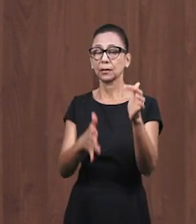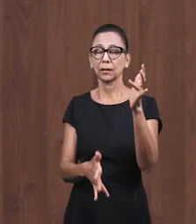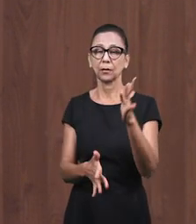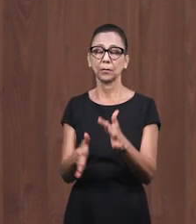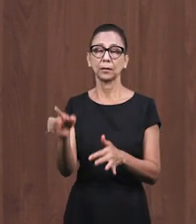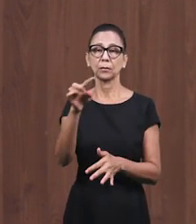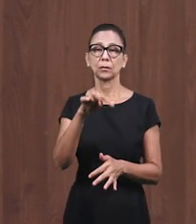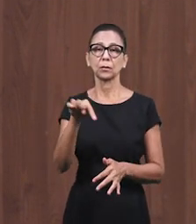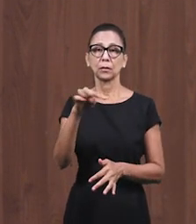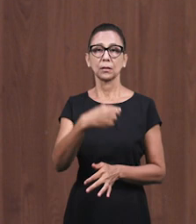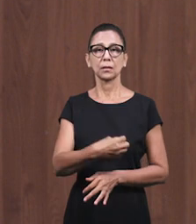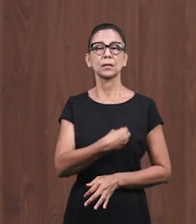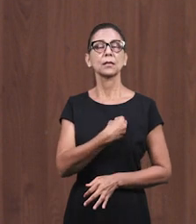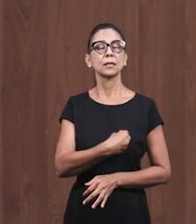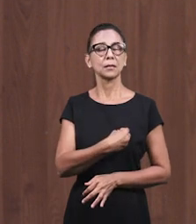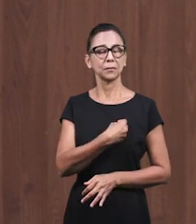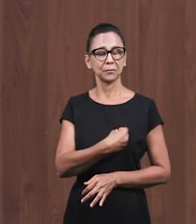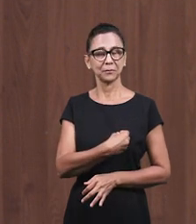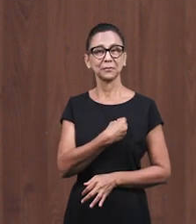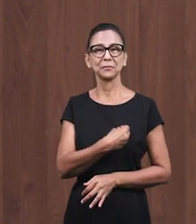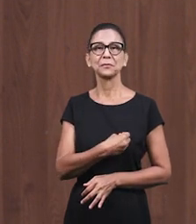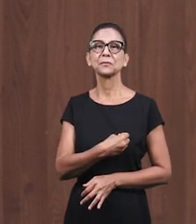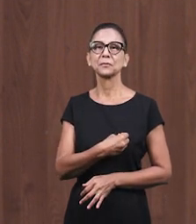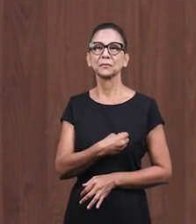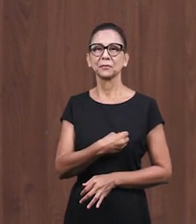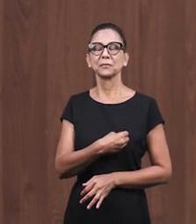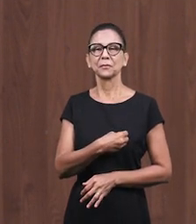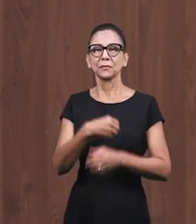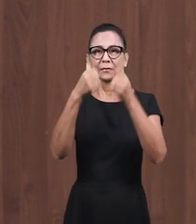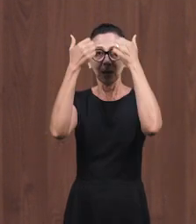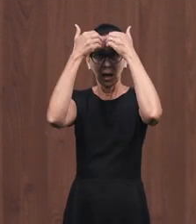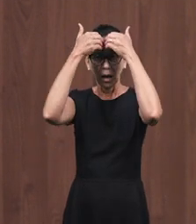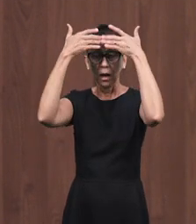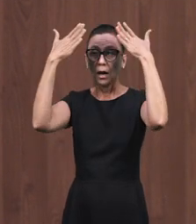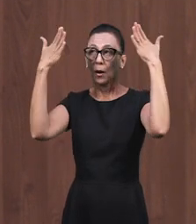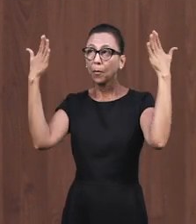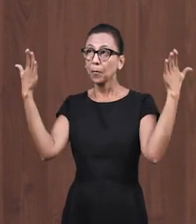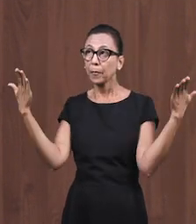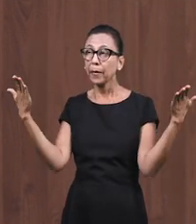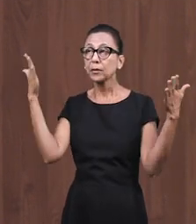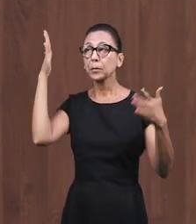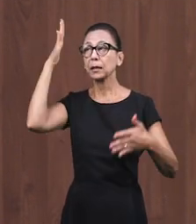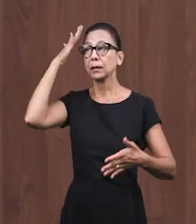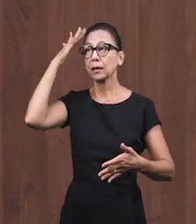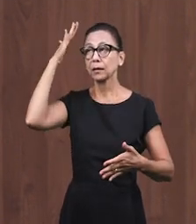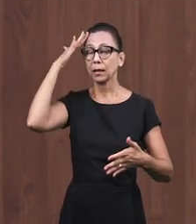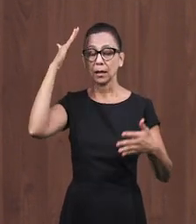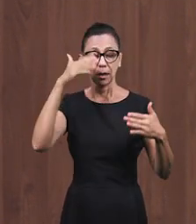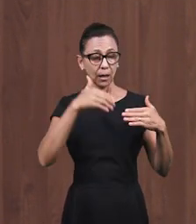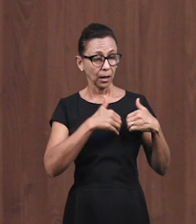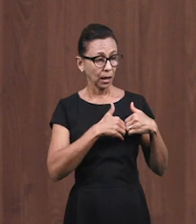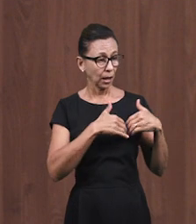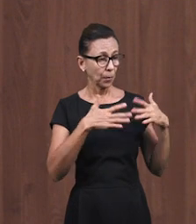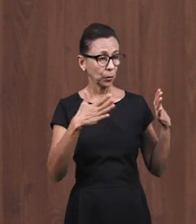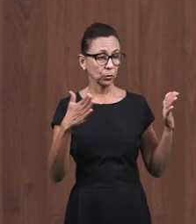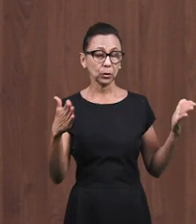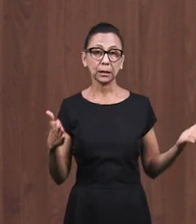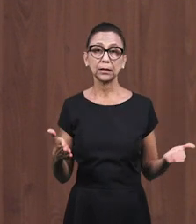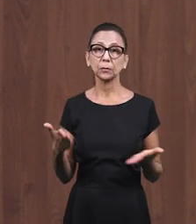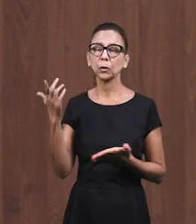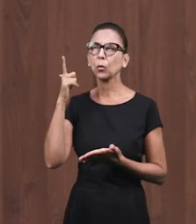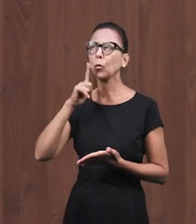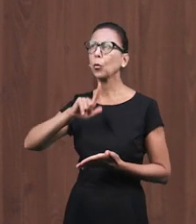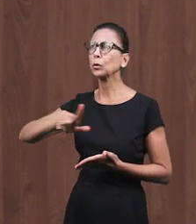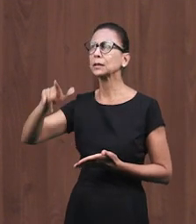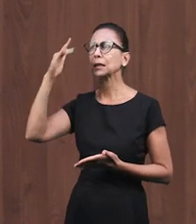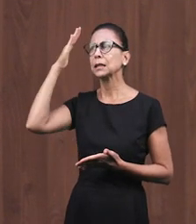derramada sobre as nossas vidas, abrindo o nosso entendimento, o nosso coração, para alcançarmos tudo aquilo